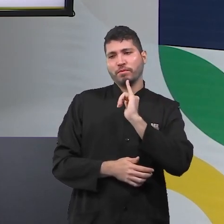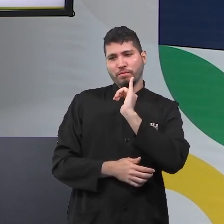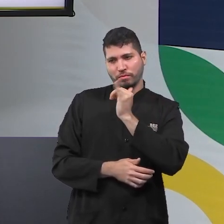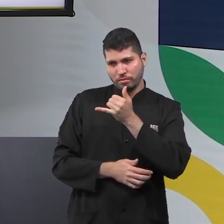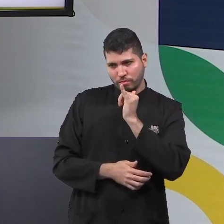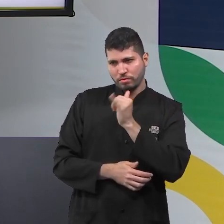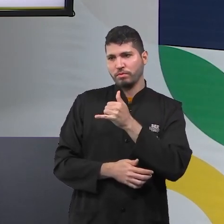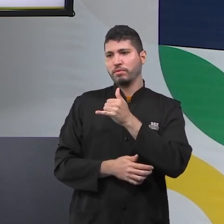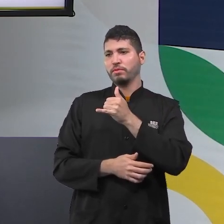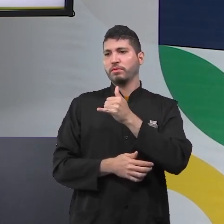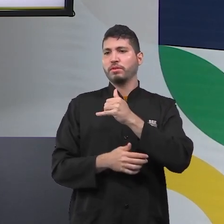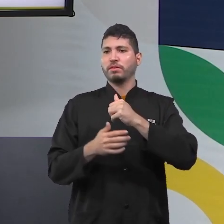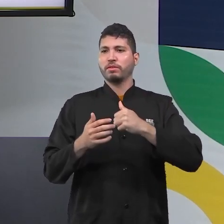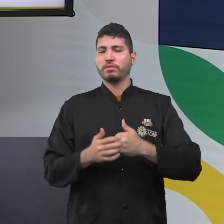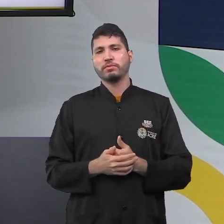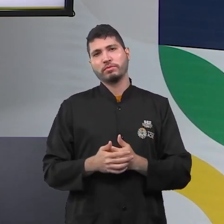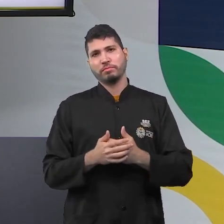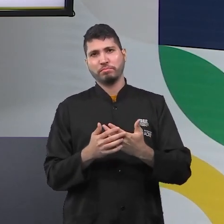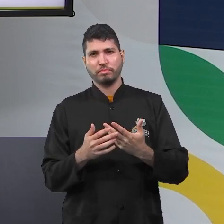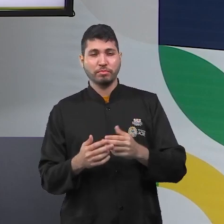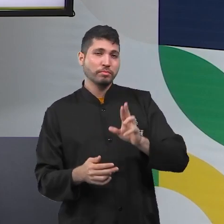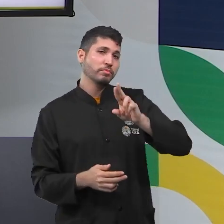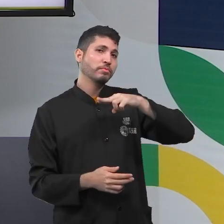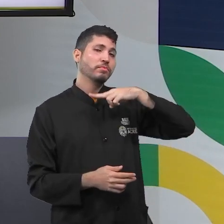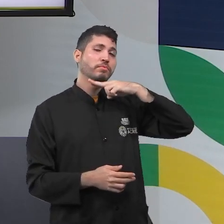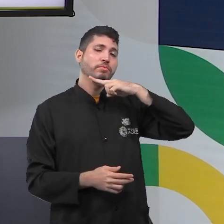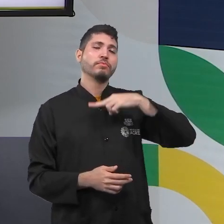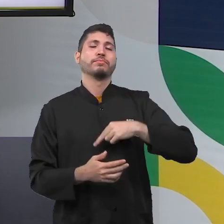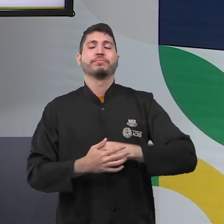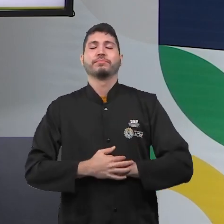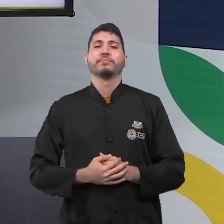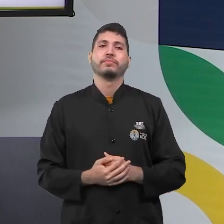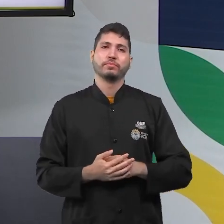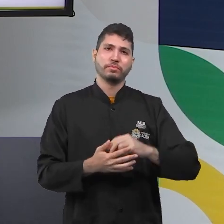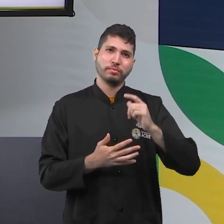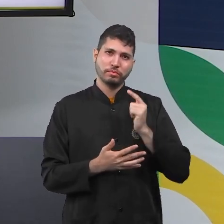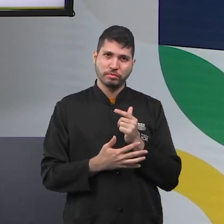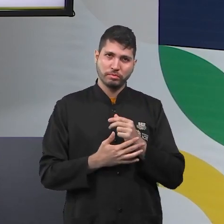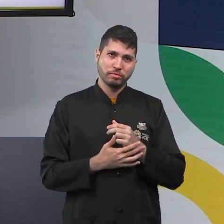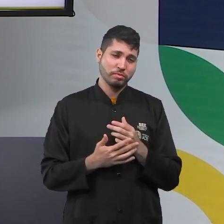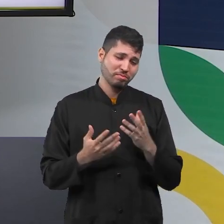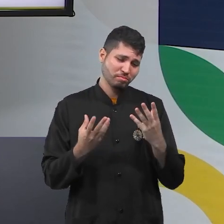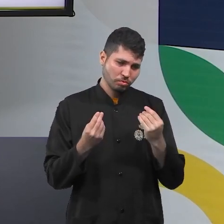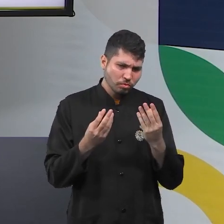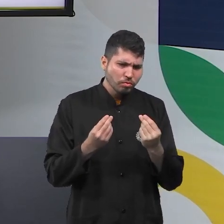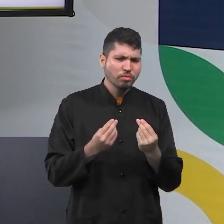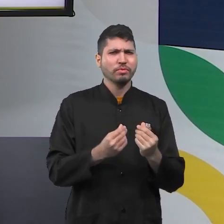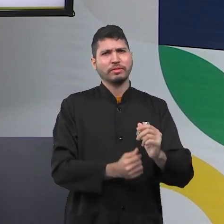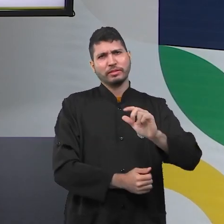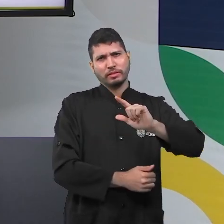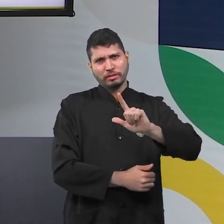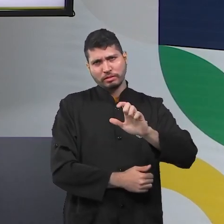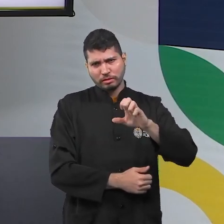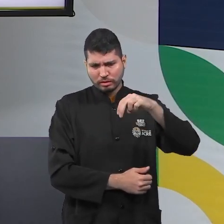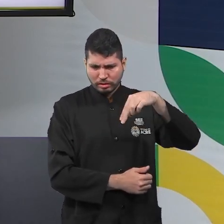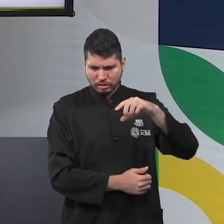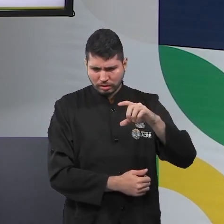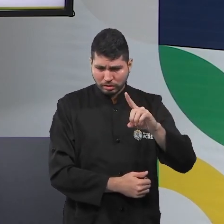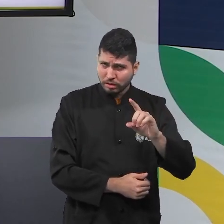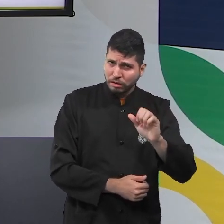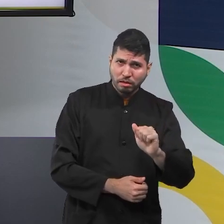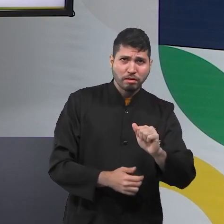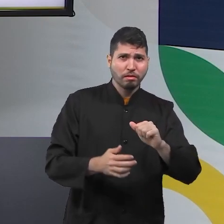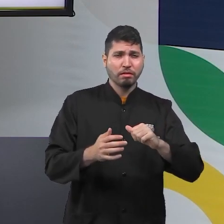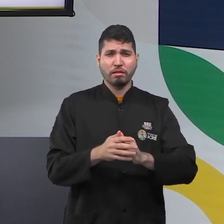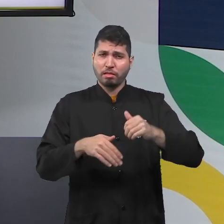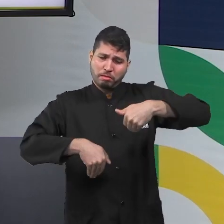ela vai se transmitindo as gerações, as histórias, né, essas lendas. Então nós temos muitas lendas locais aqui no Acre, por exemplo, o